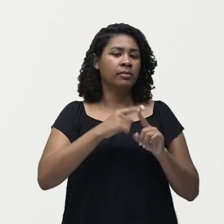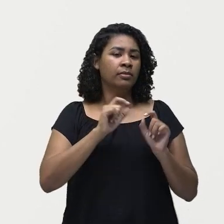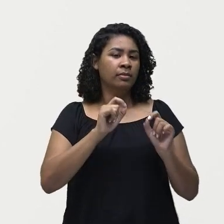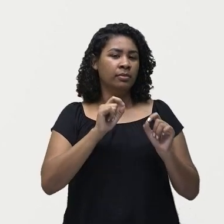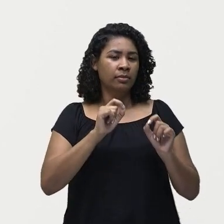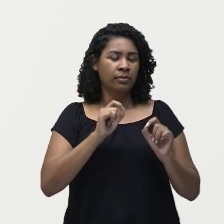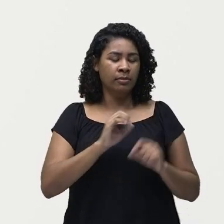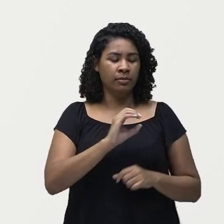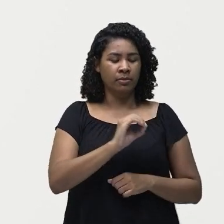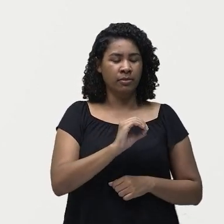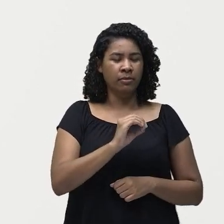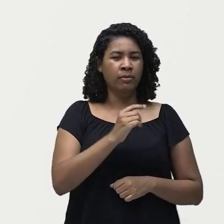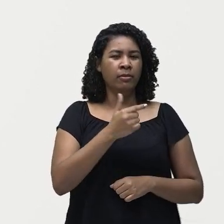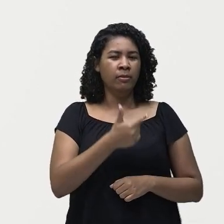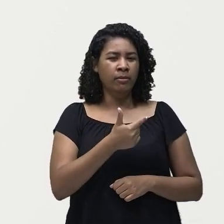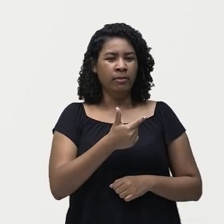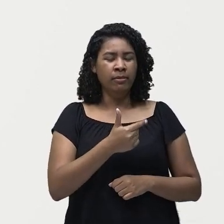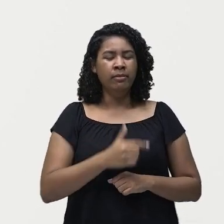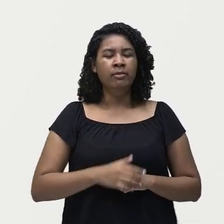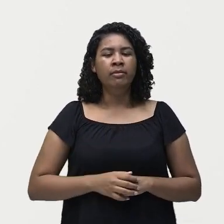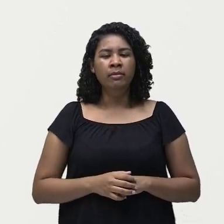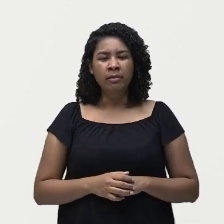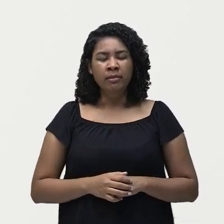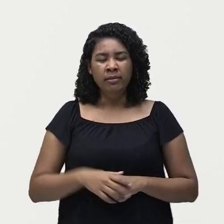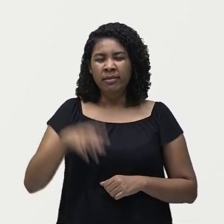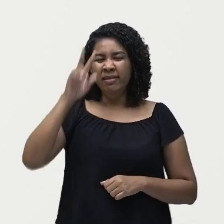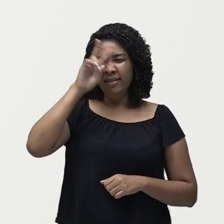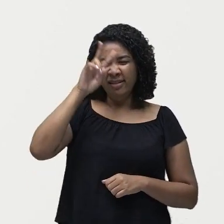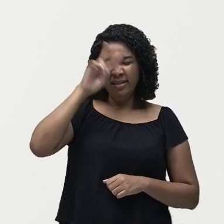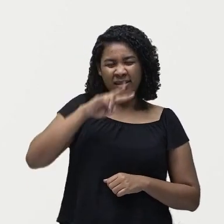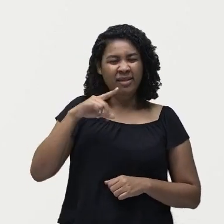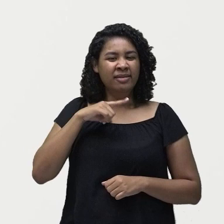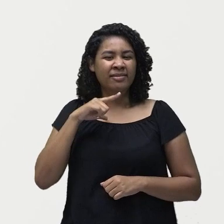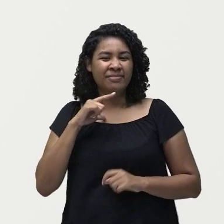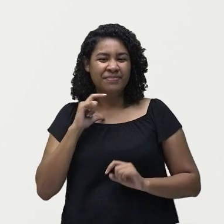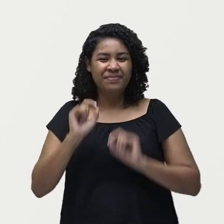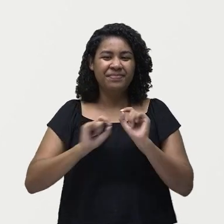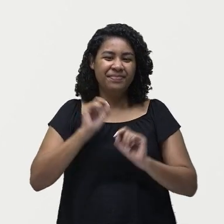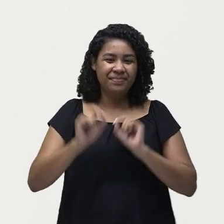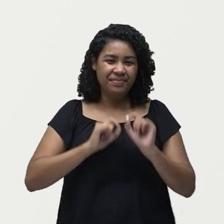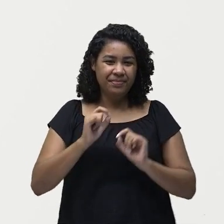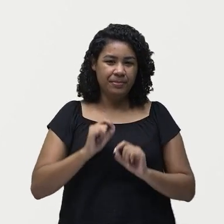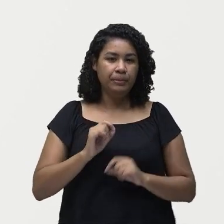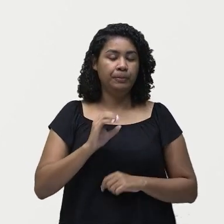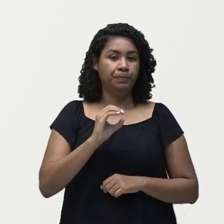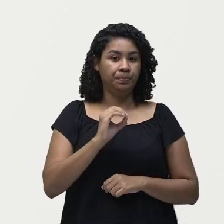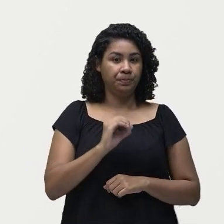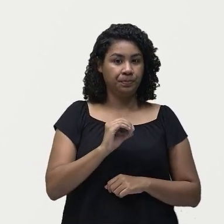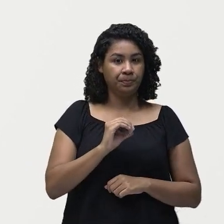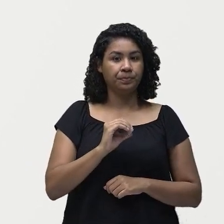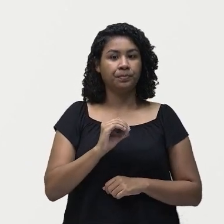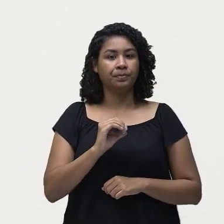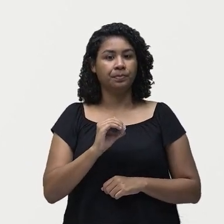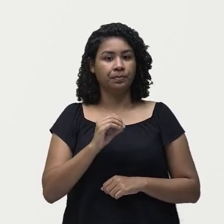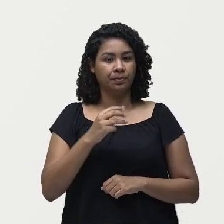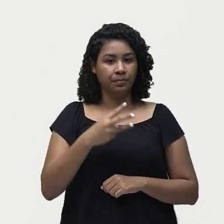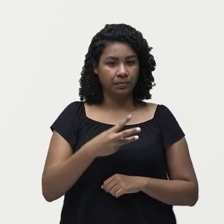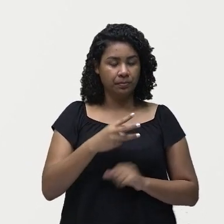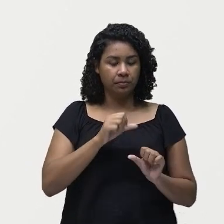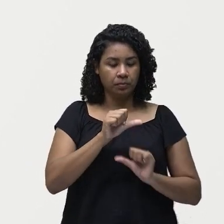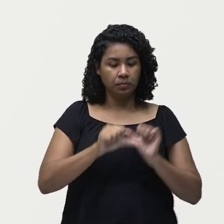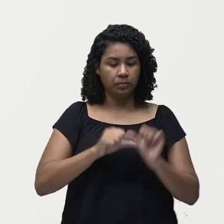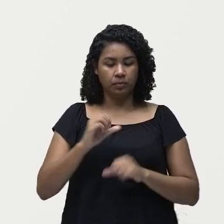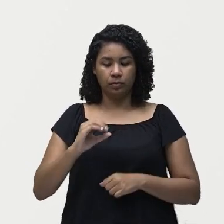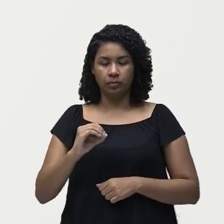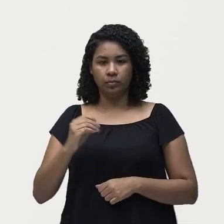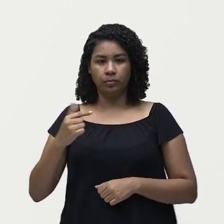de oxigênio. Né? Então, o que era ozônio virou oxigênio, com essa molécula de oxigênio, e um